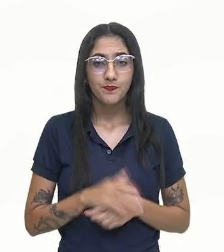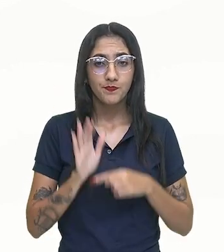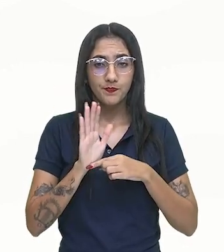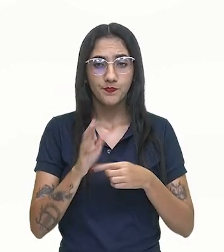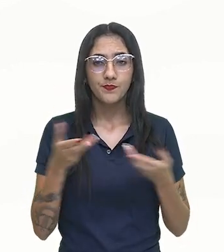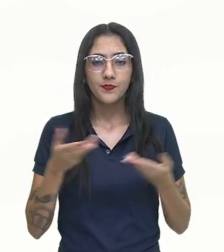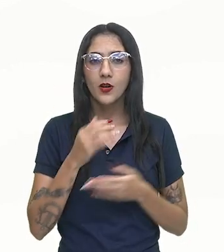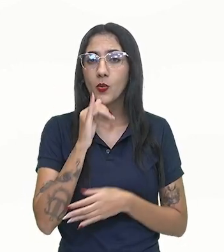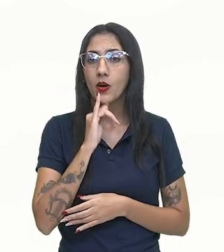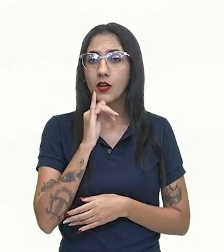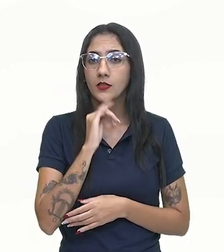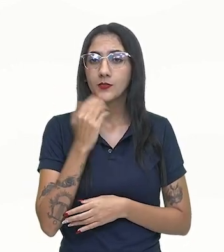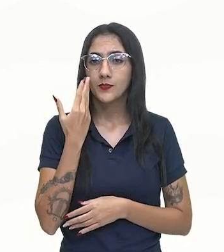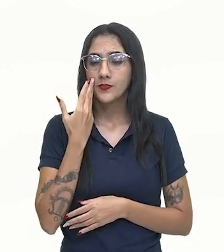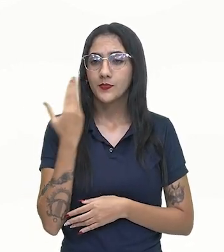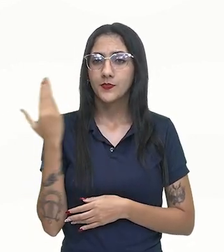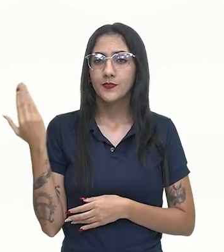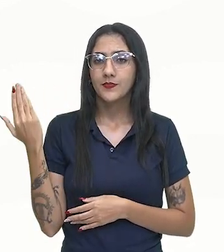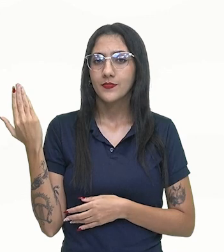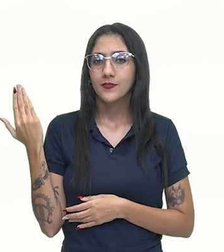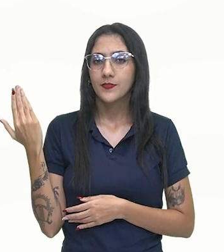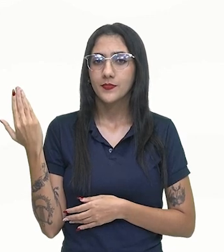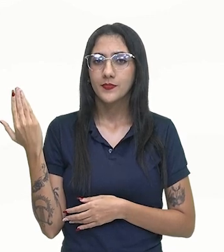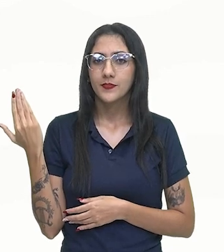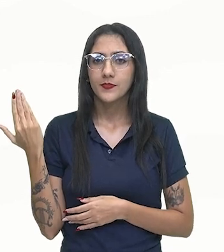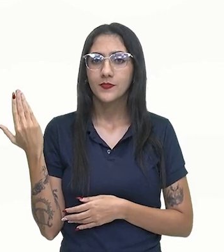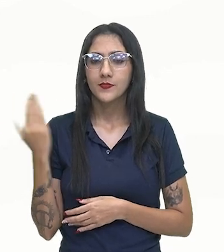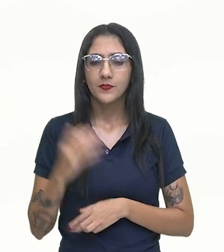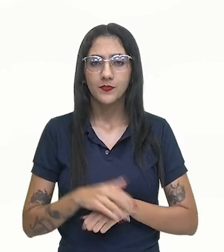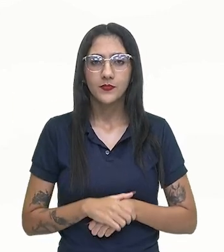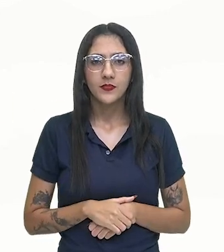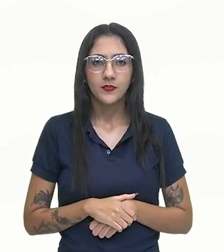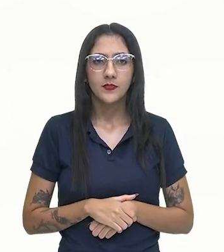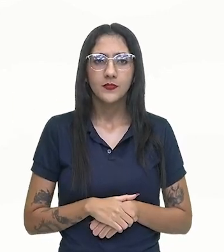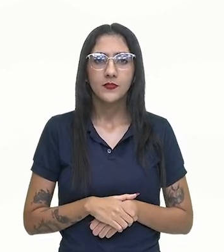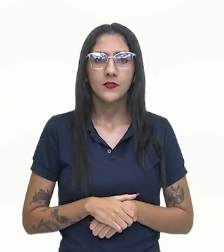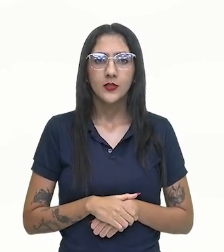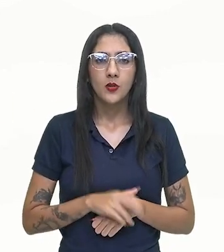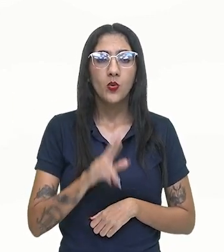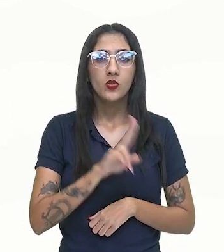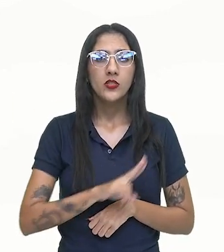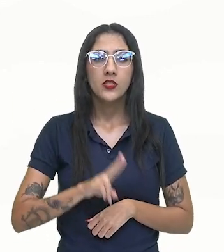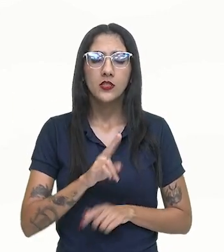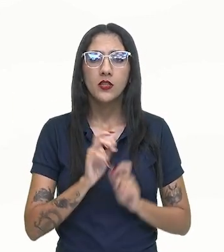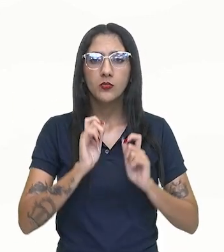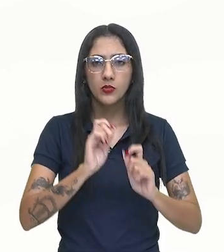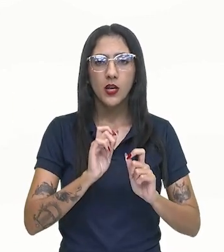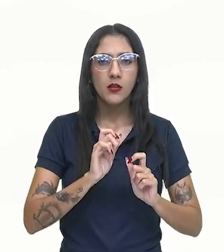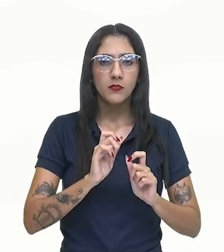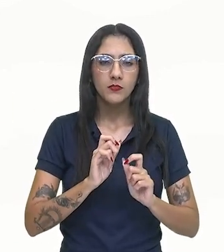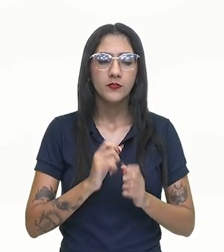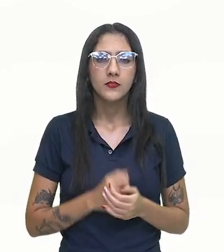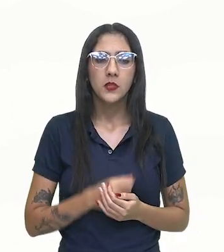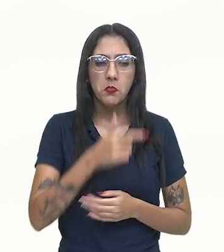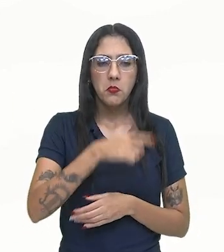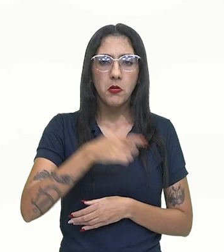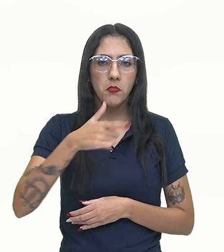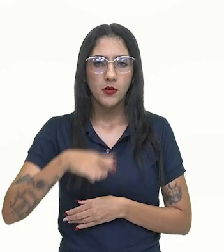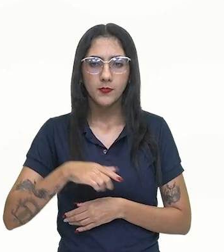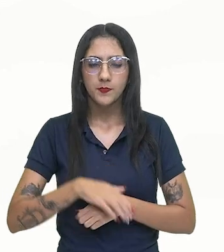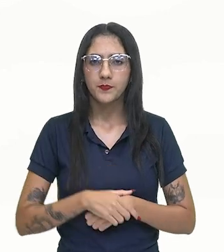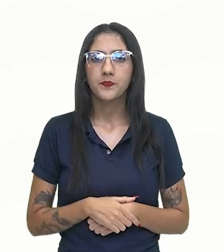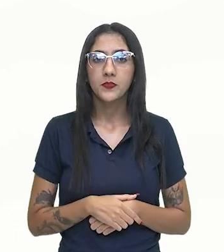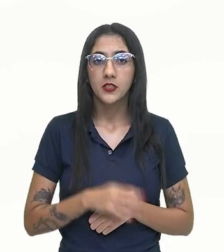ó. A permutação com repetição, né? A gente viu aqui que o